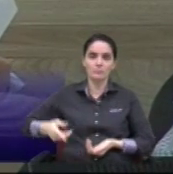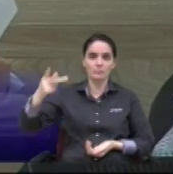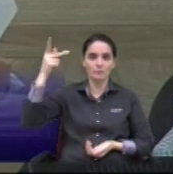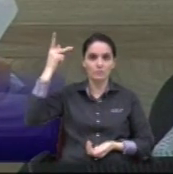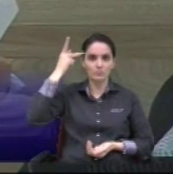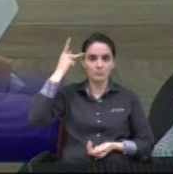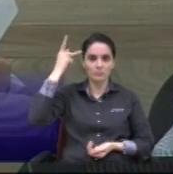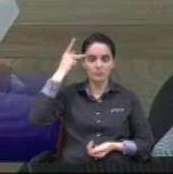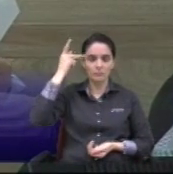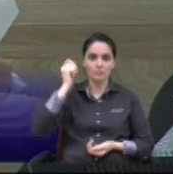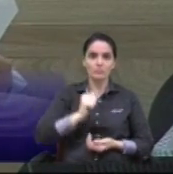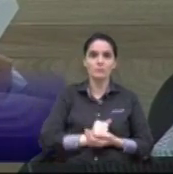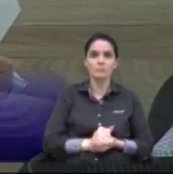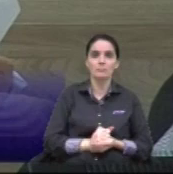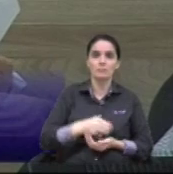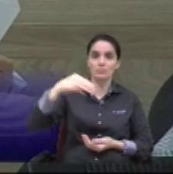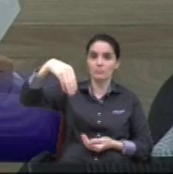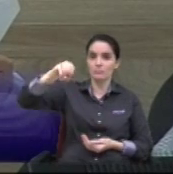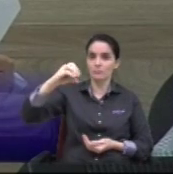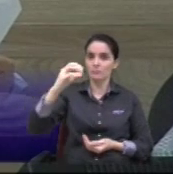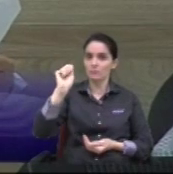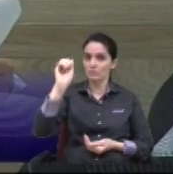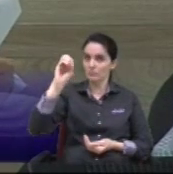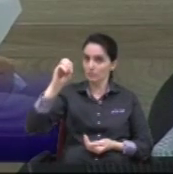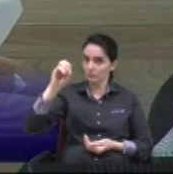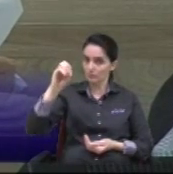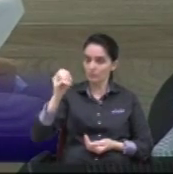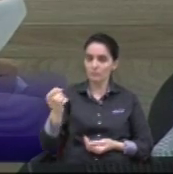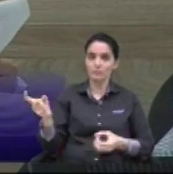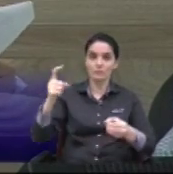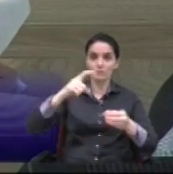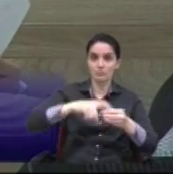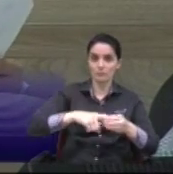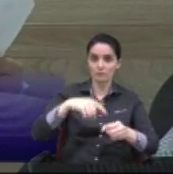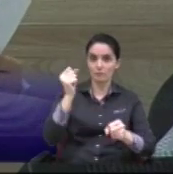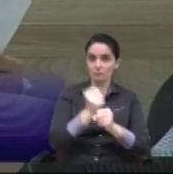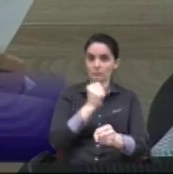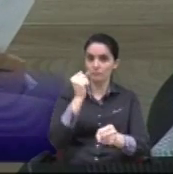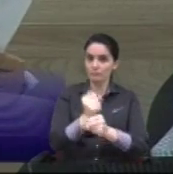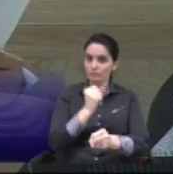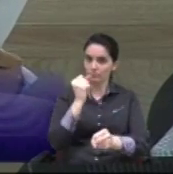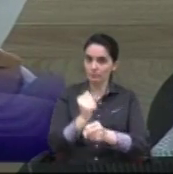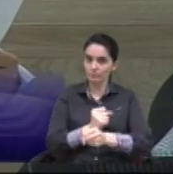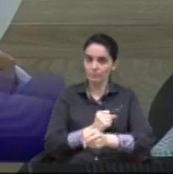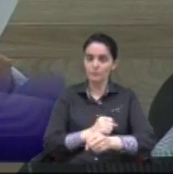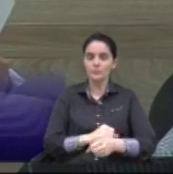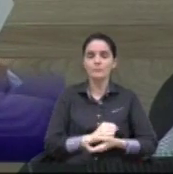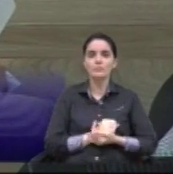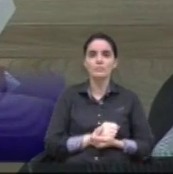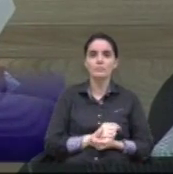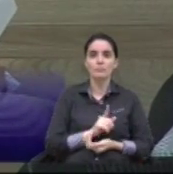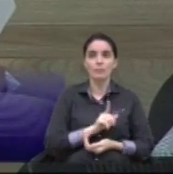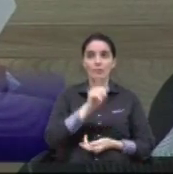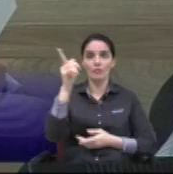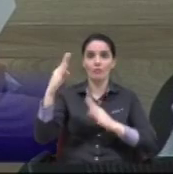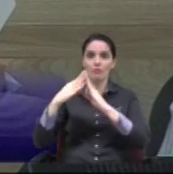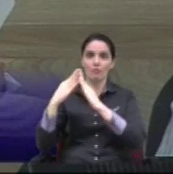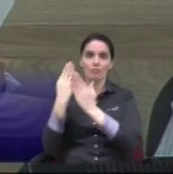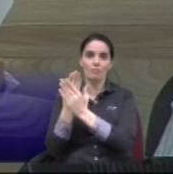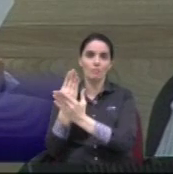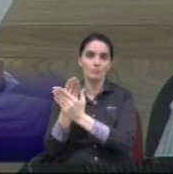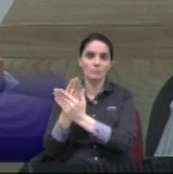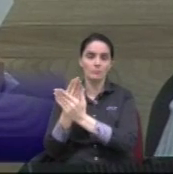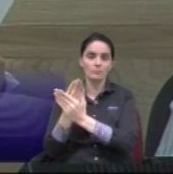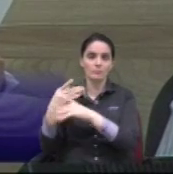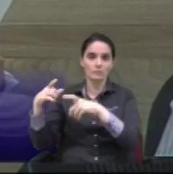através de uma moção solicitando a retomada das obras da construção da escola Jardim